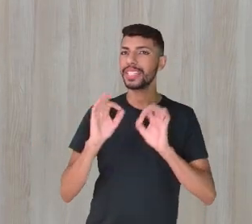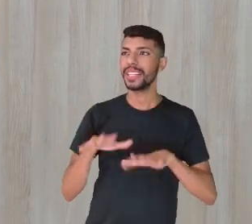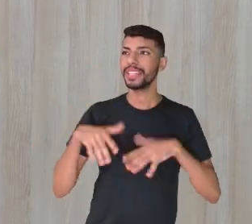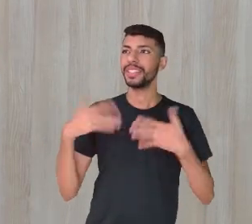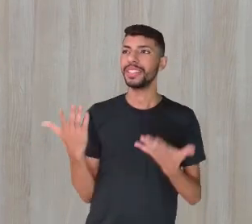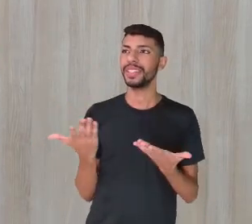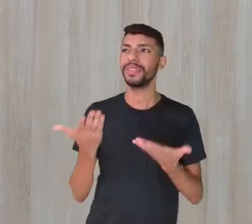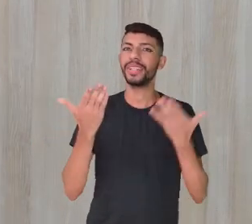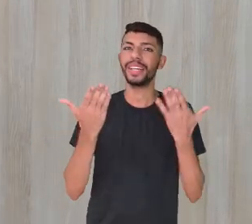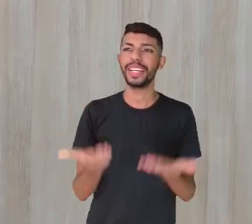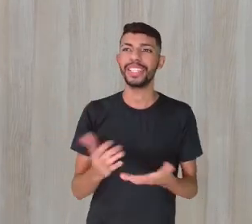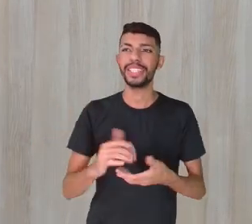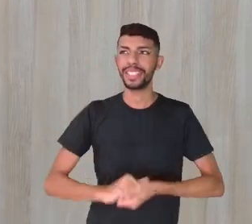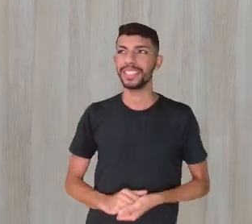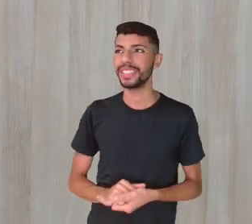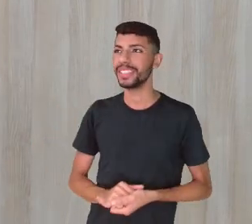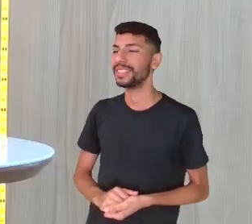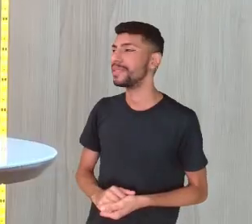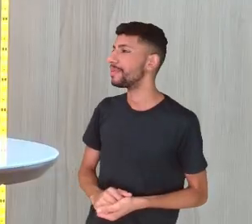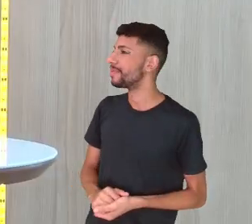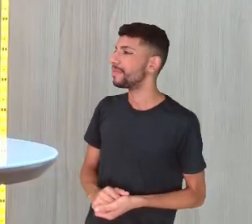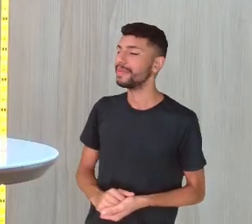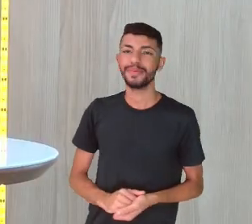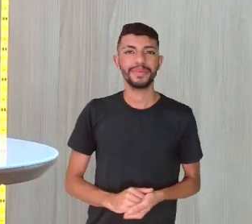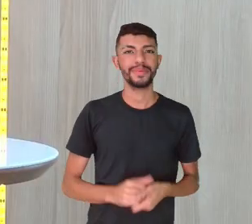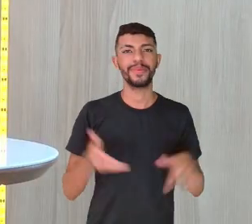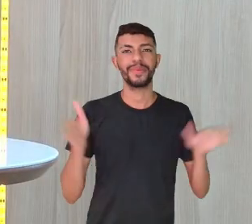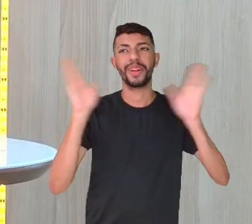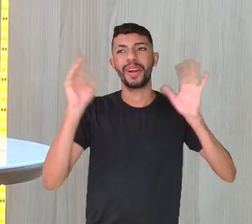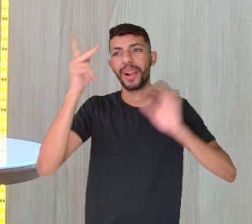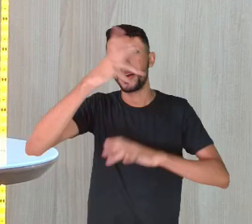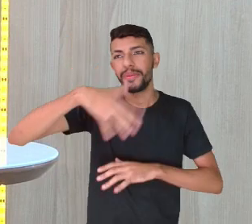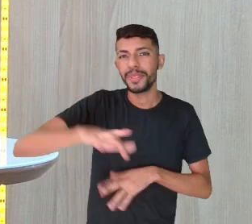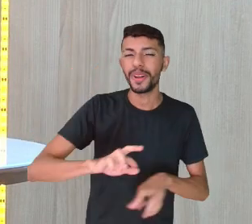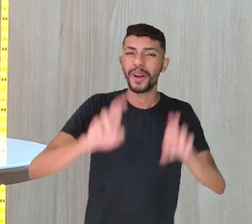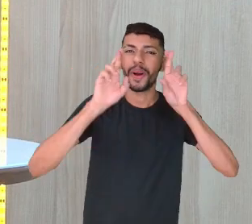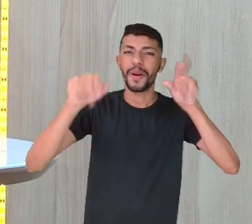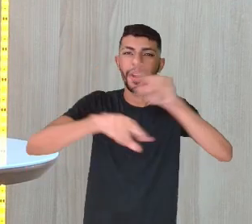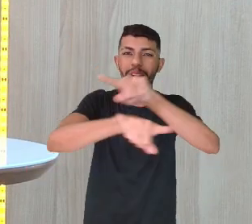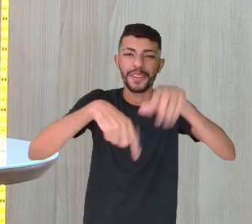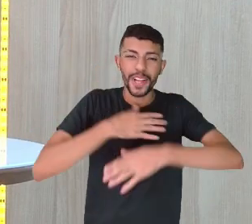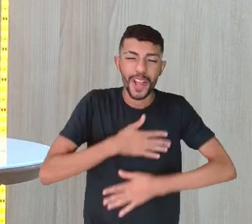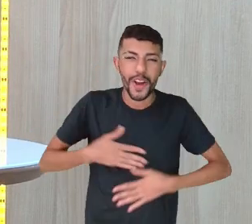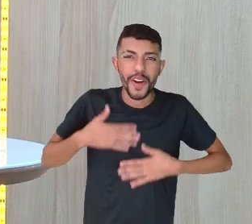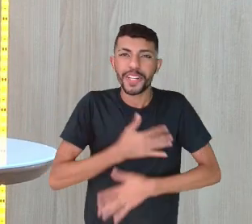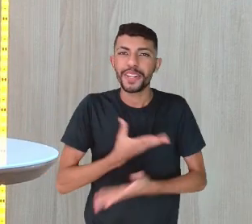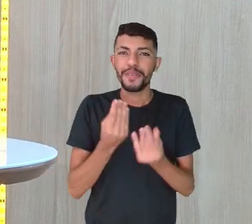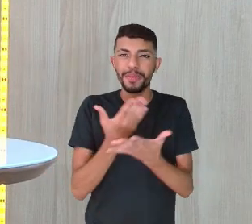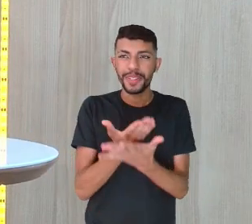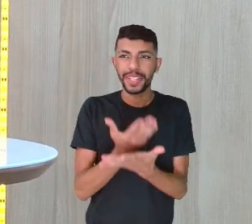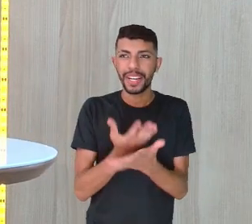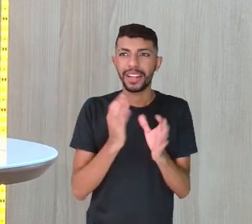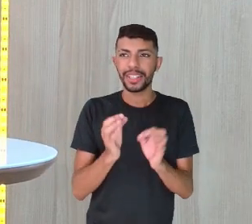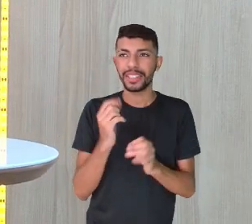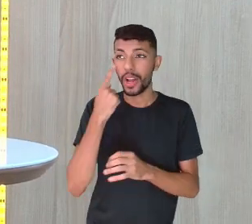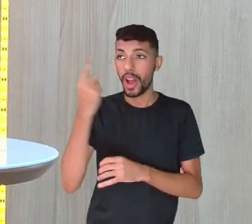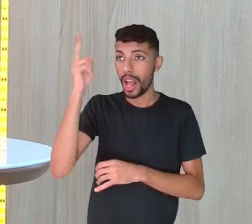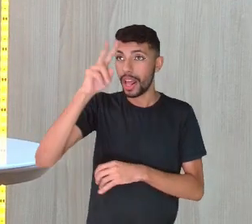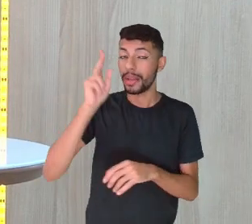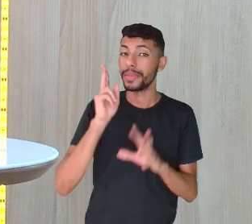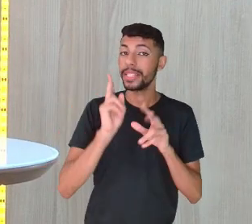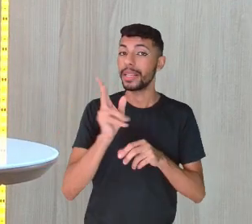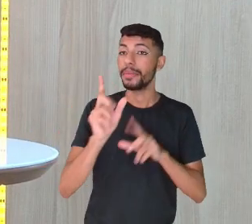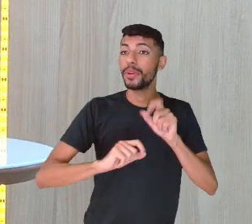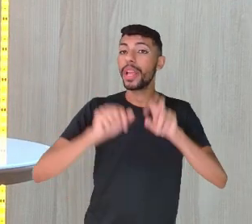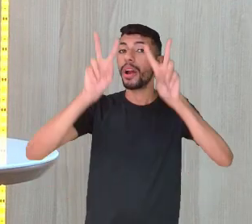e estamos lá. Oi, gente, eu espero que vocês tenham gostado muito dessa aula. Lembrem-se que é um